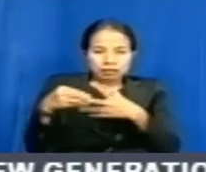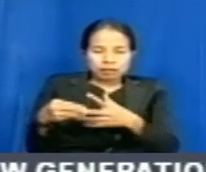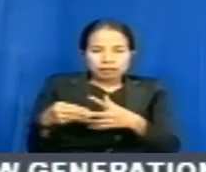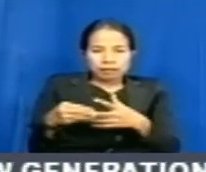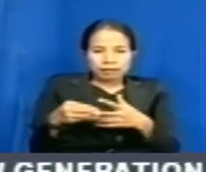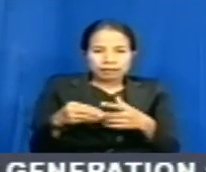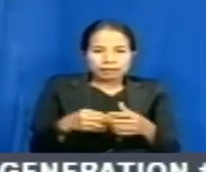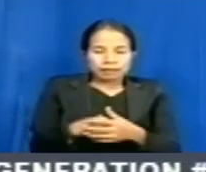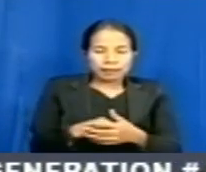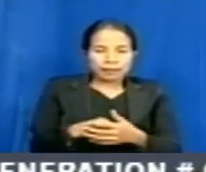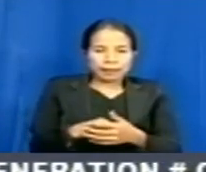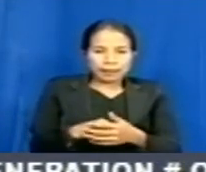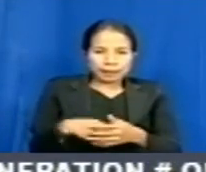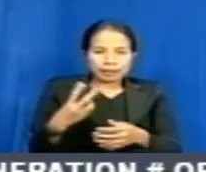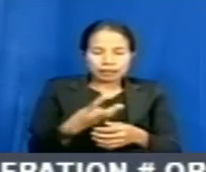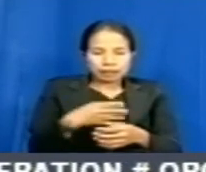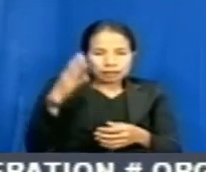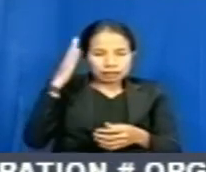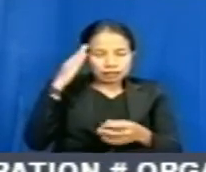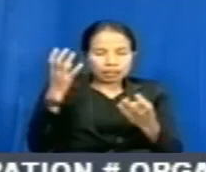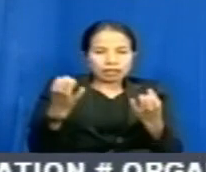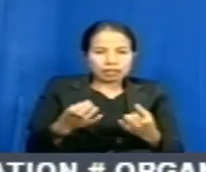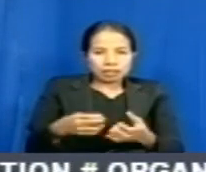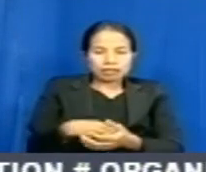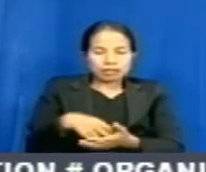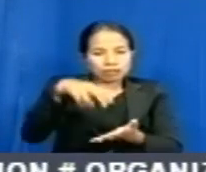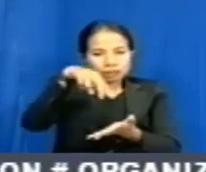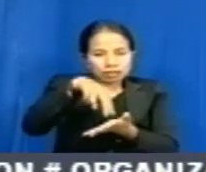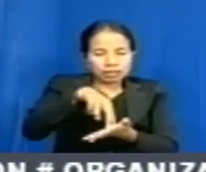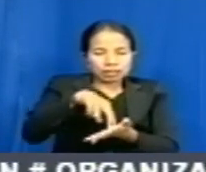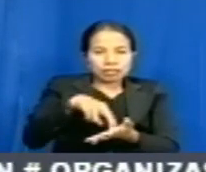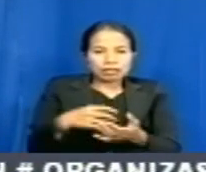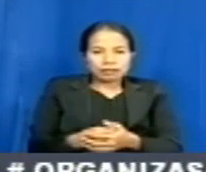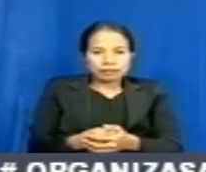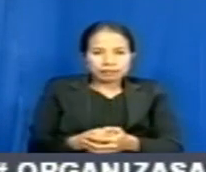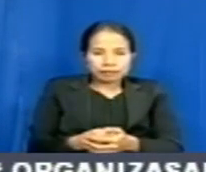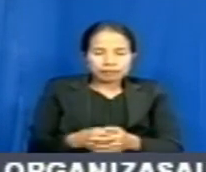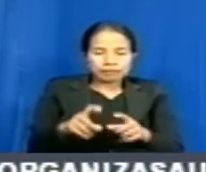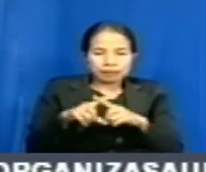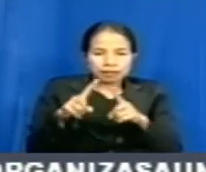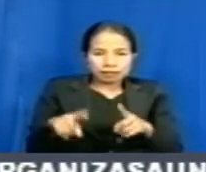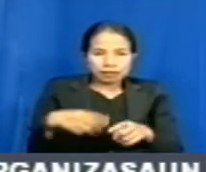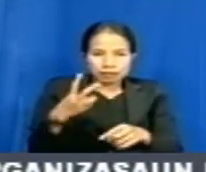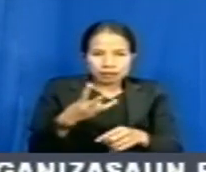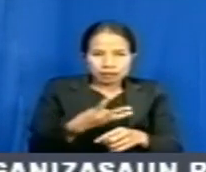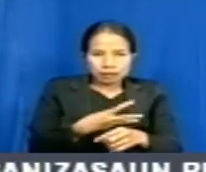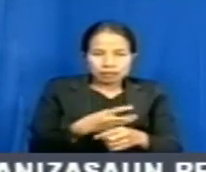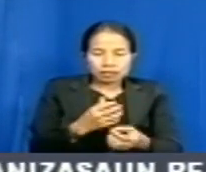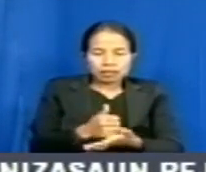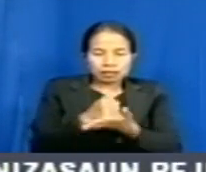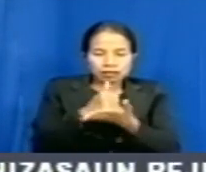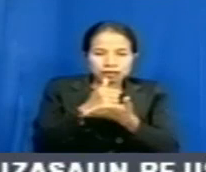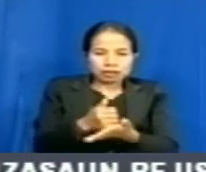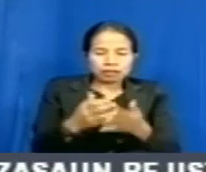de Nebemak, ita tu indis jatu hari, ya município Manufahi, ati-ati te sirasa kapoy. Baik, ita apoio ba,